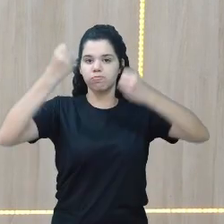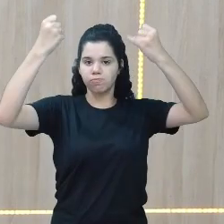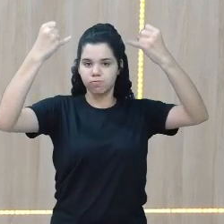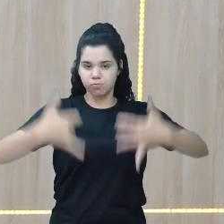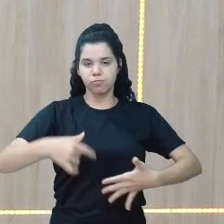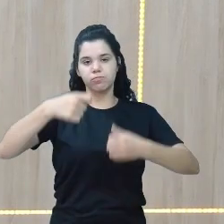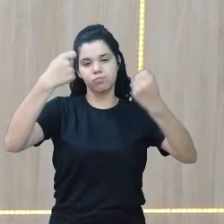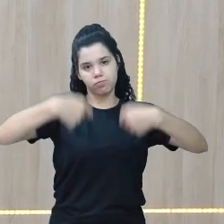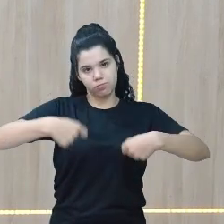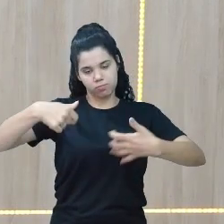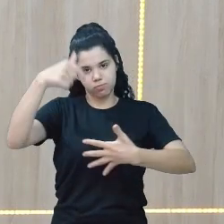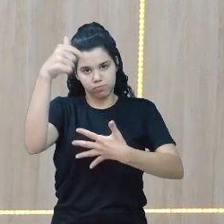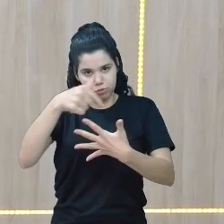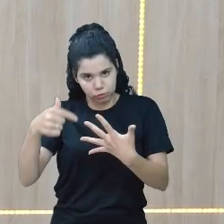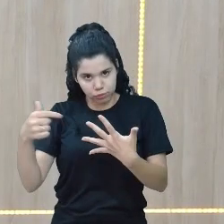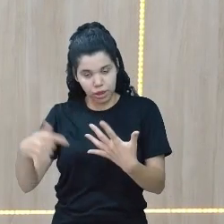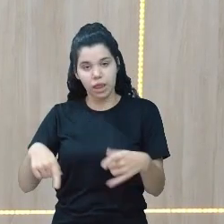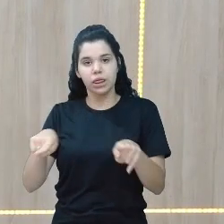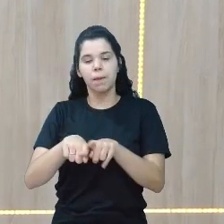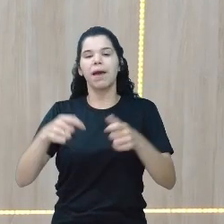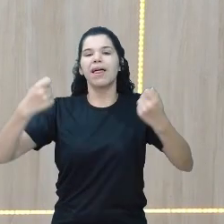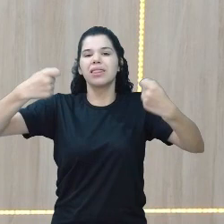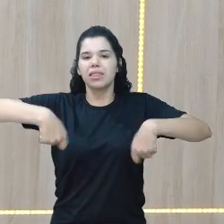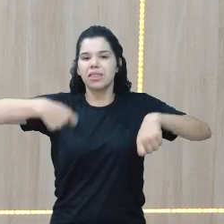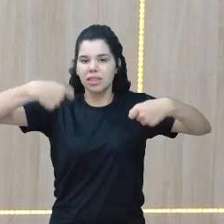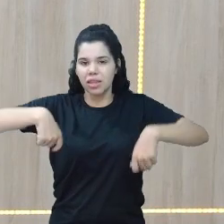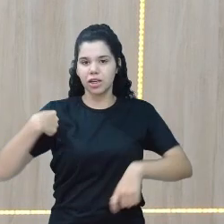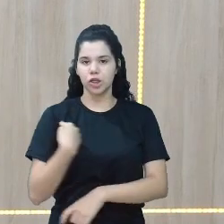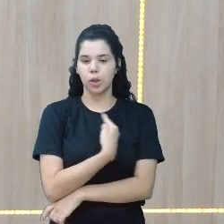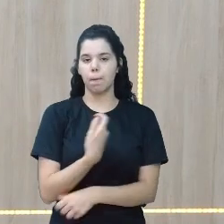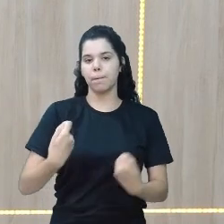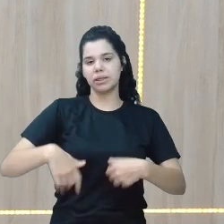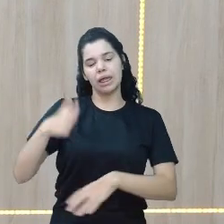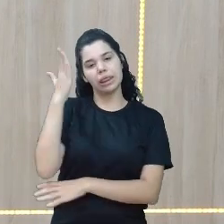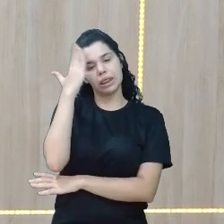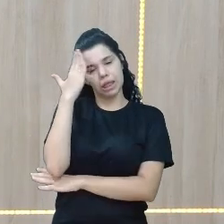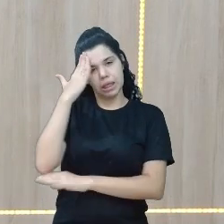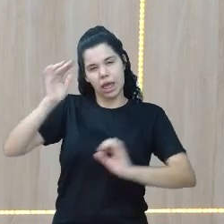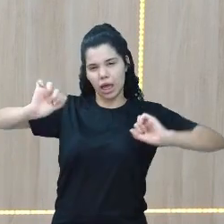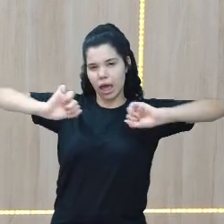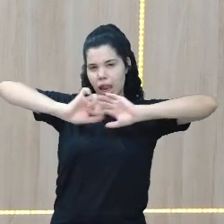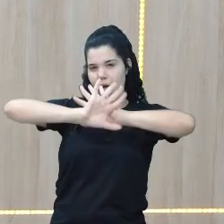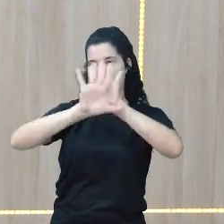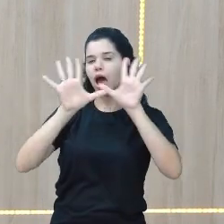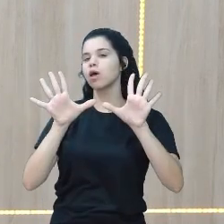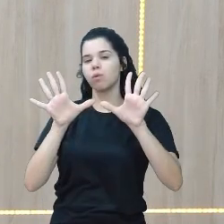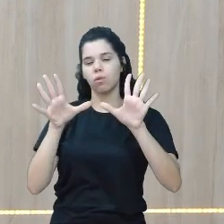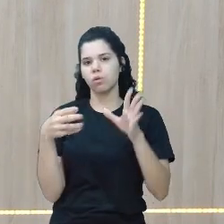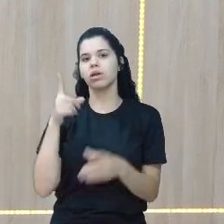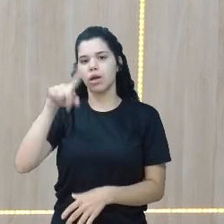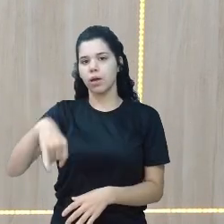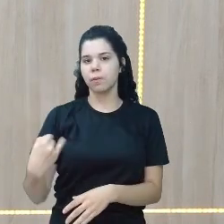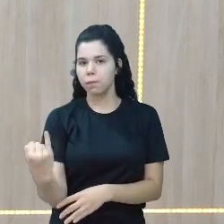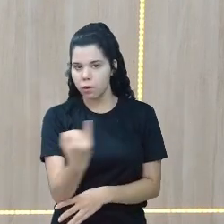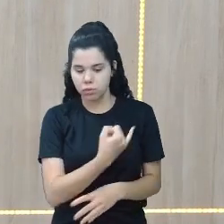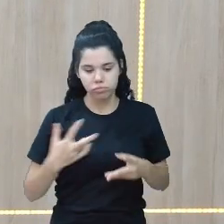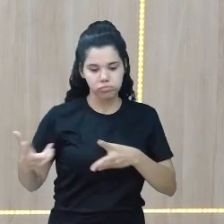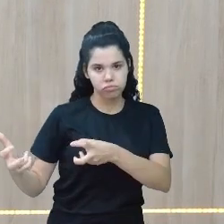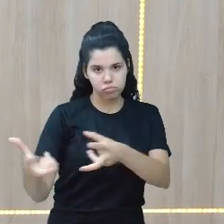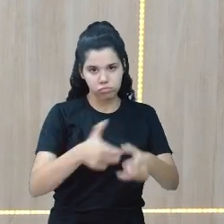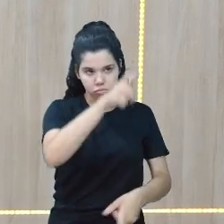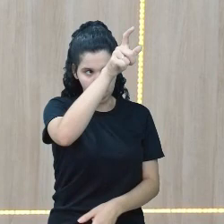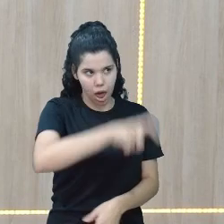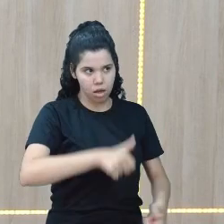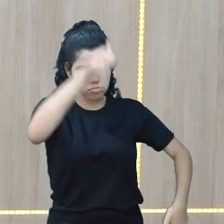dessas necessidades, nós iremos falar da necessidade que a gente precisa entender como muito importante de perceber o